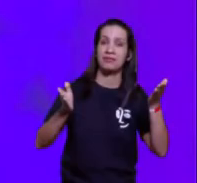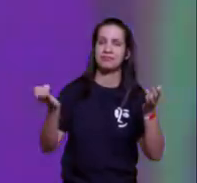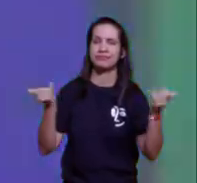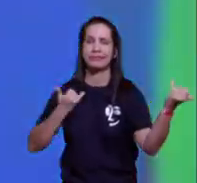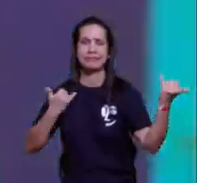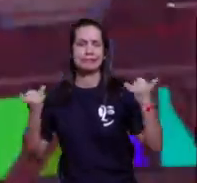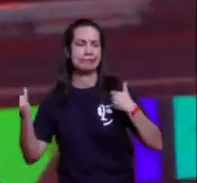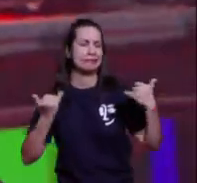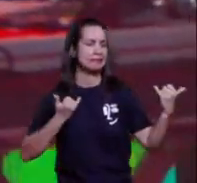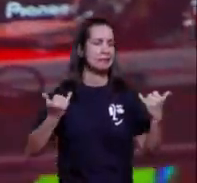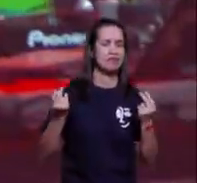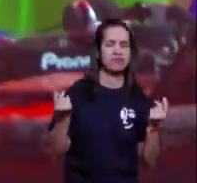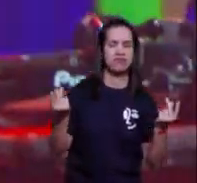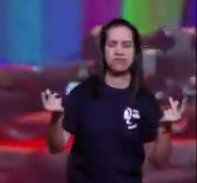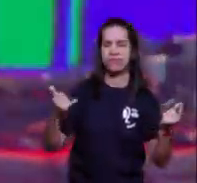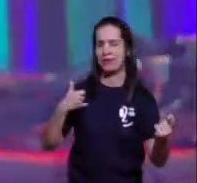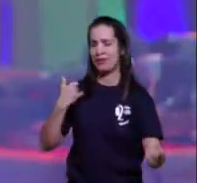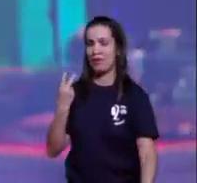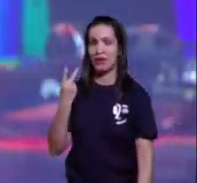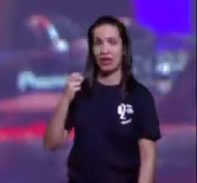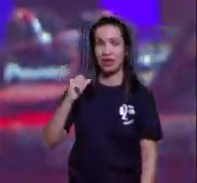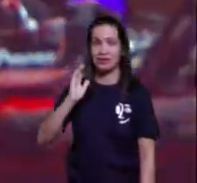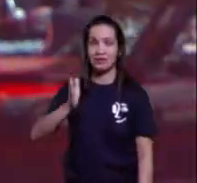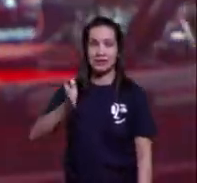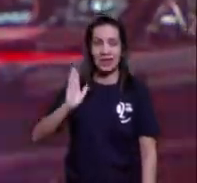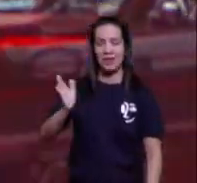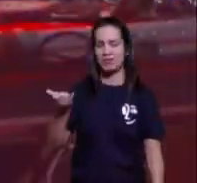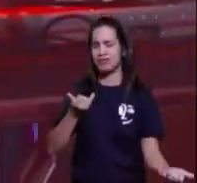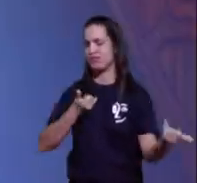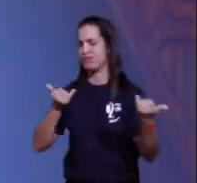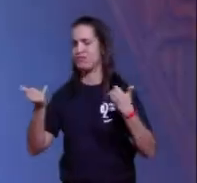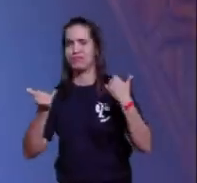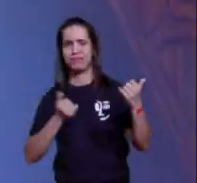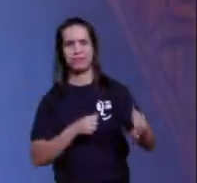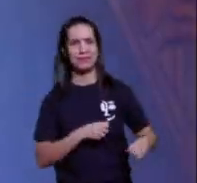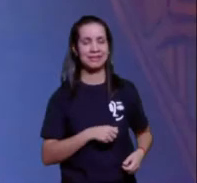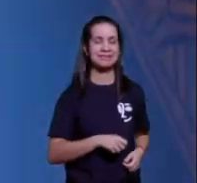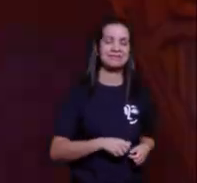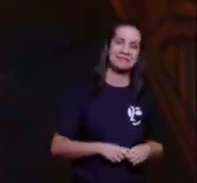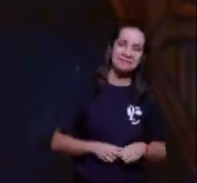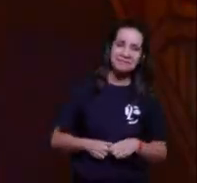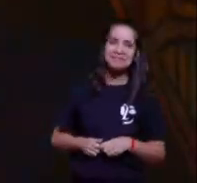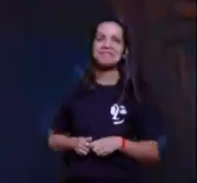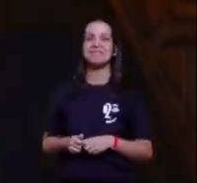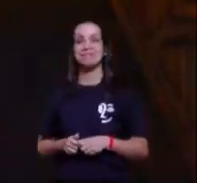ouvi, nesses 29 que eu já vivi, baby. Cada porre que eu vi. Mona Bruta!